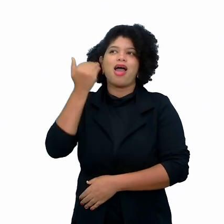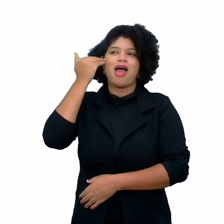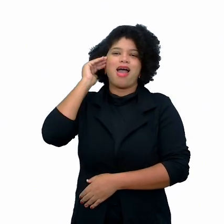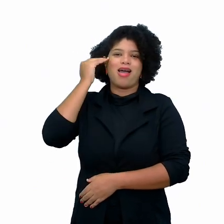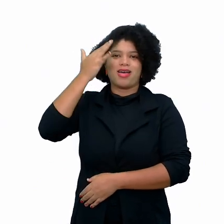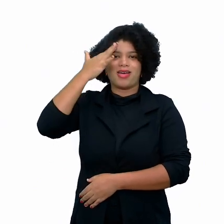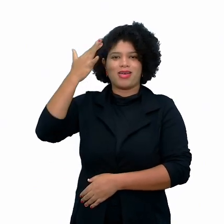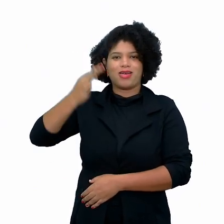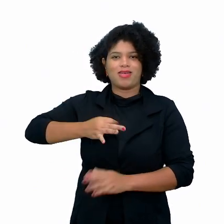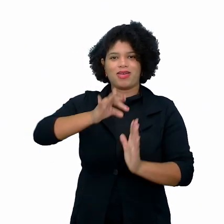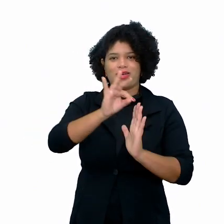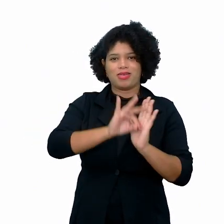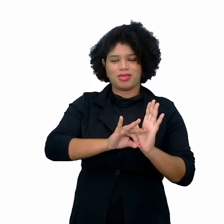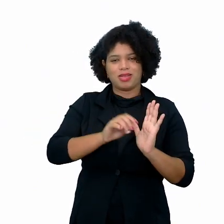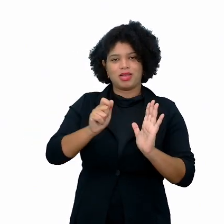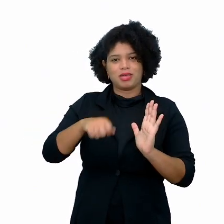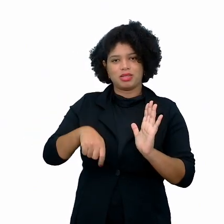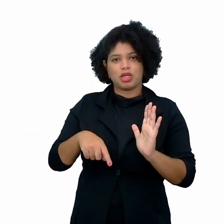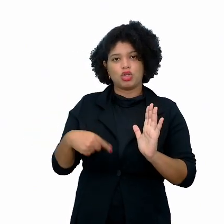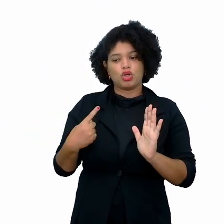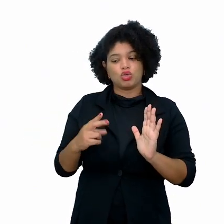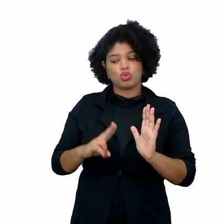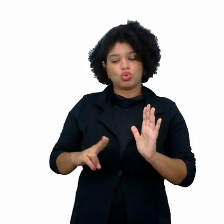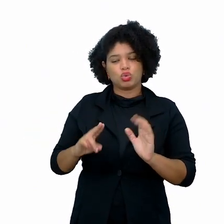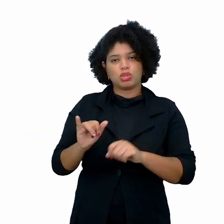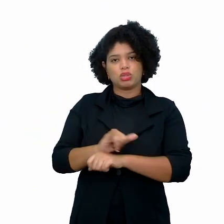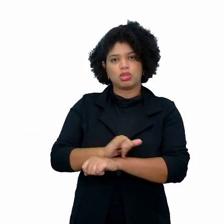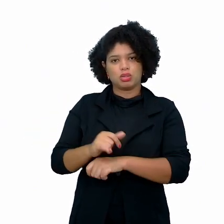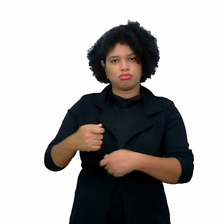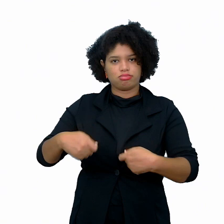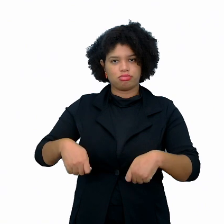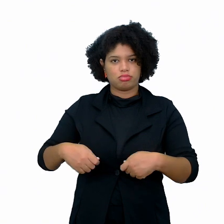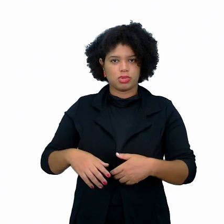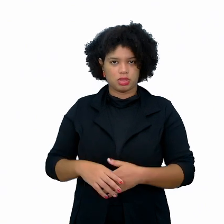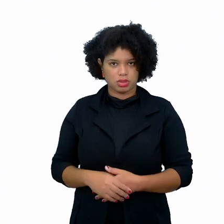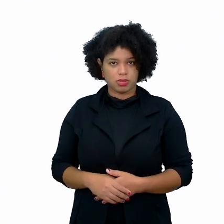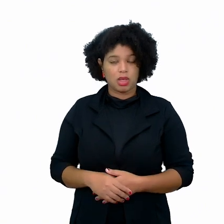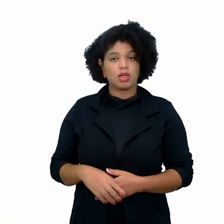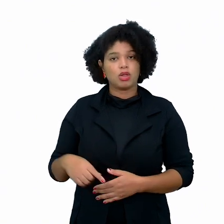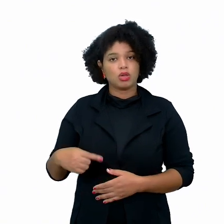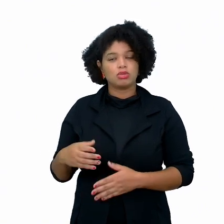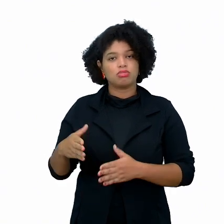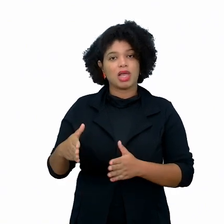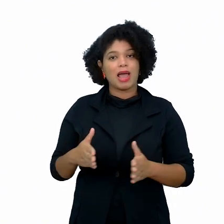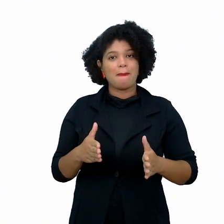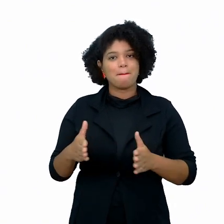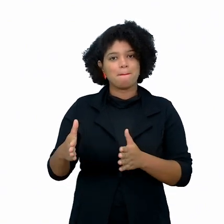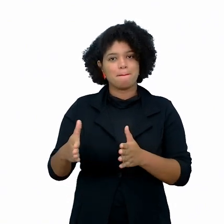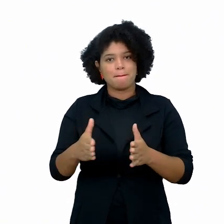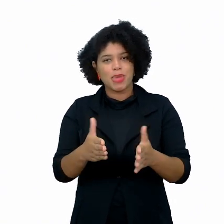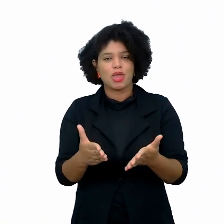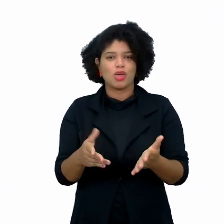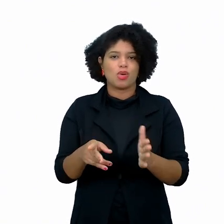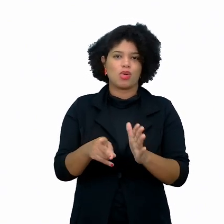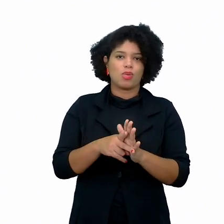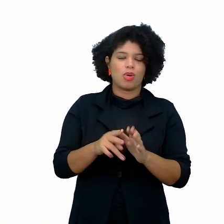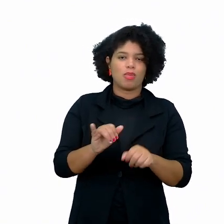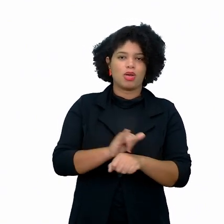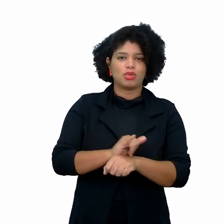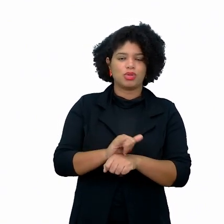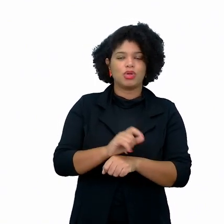texto. E a partir deste caminho, na medida em que se compreende o texto, seu